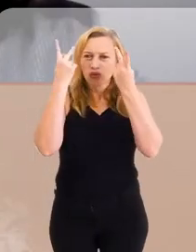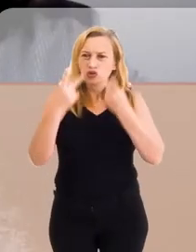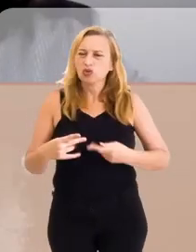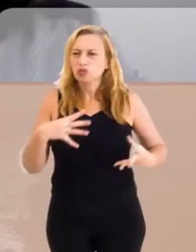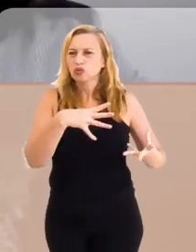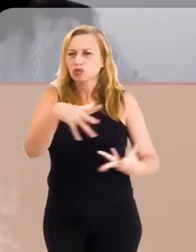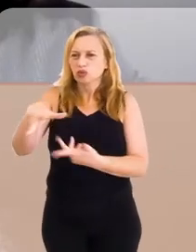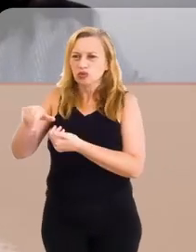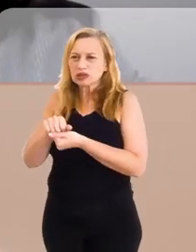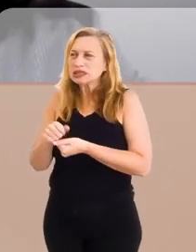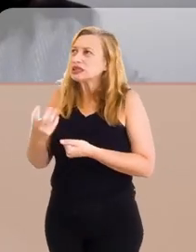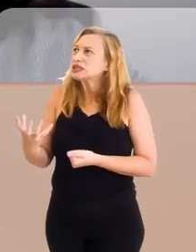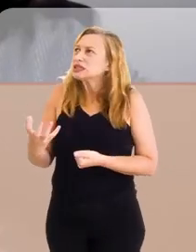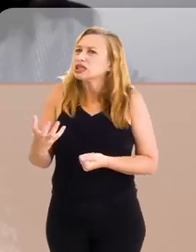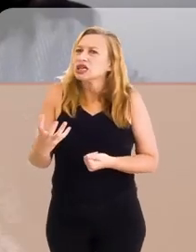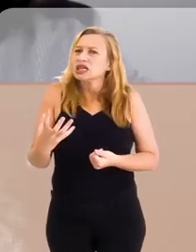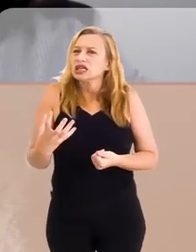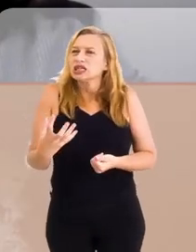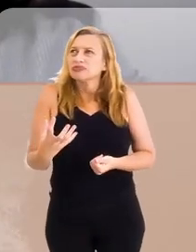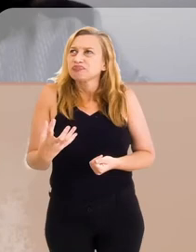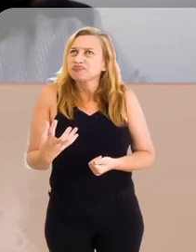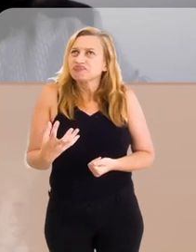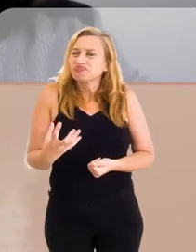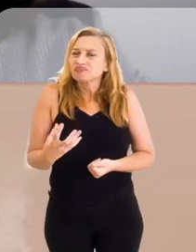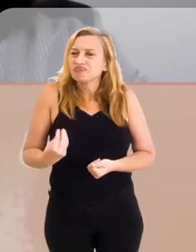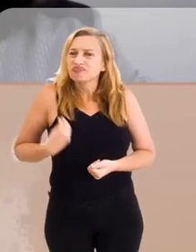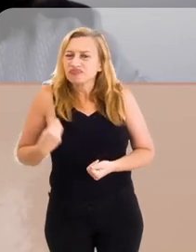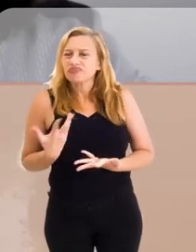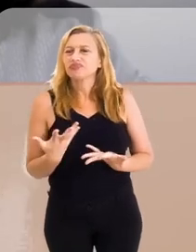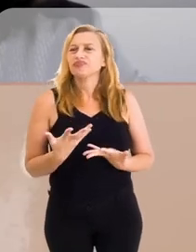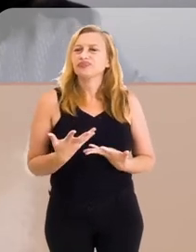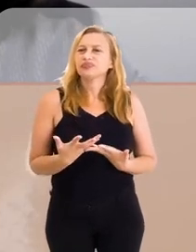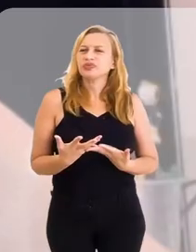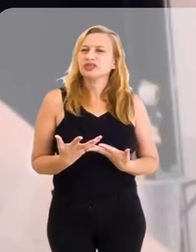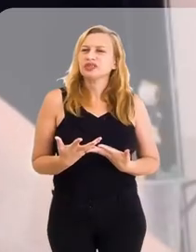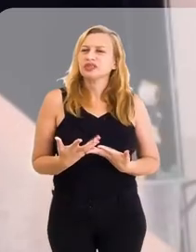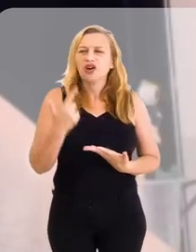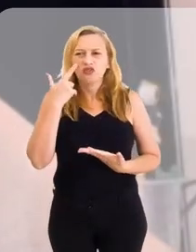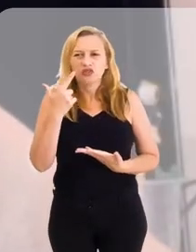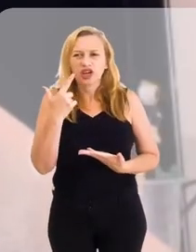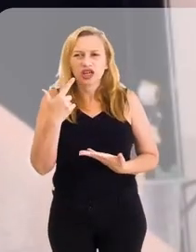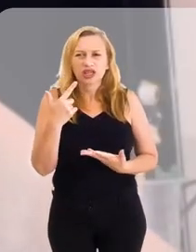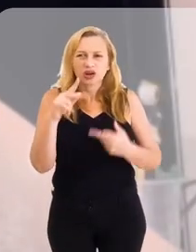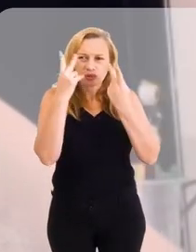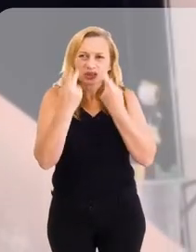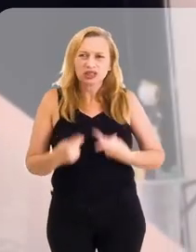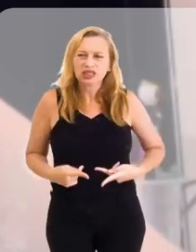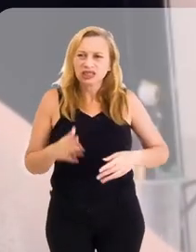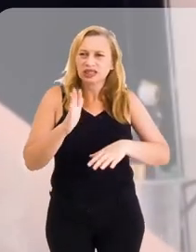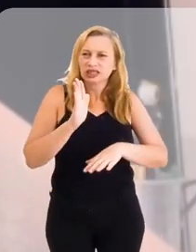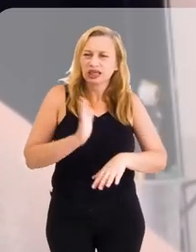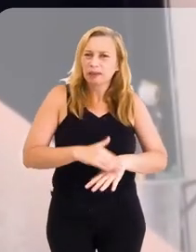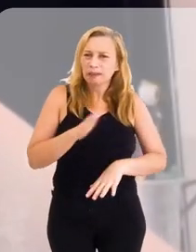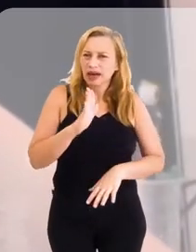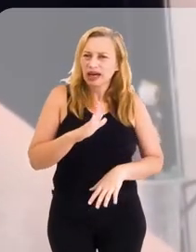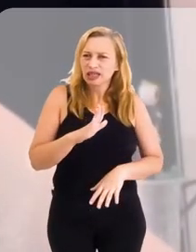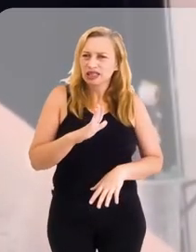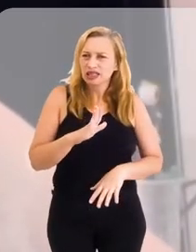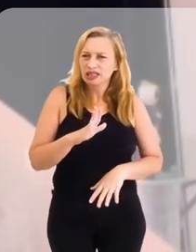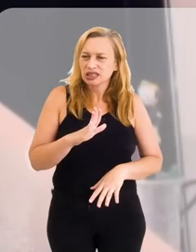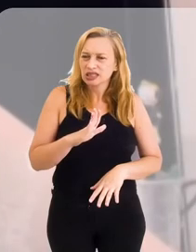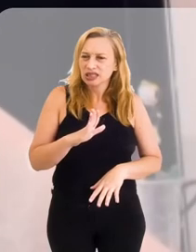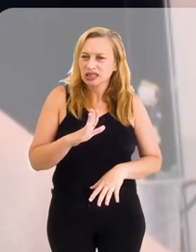a humanidade hoje, esse mundo que a gente está e que a gente vive, né? A senhora vê que a humanidade está mais